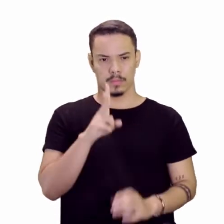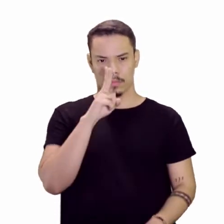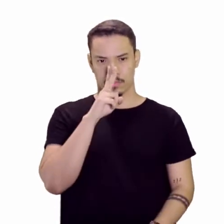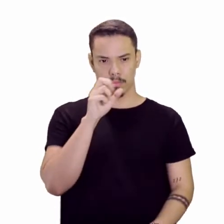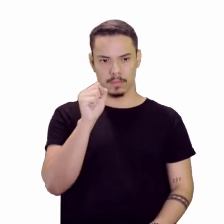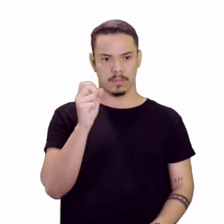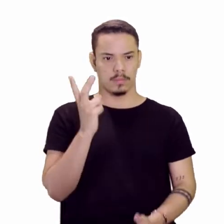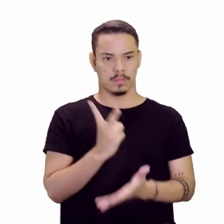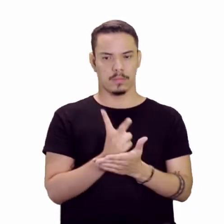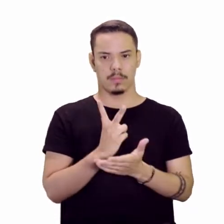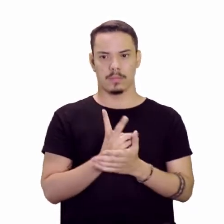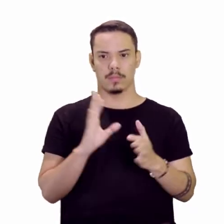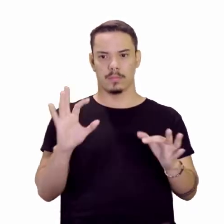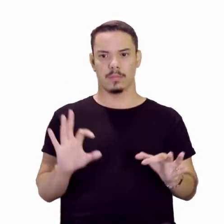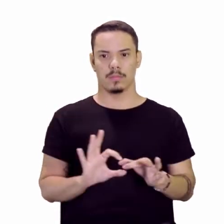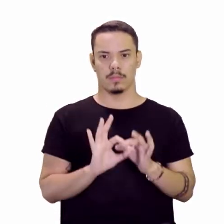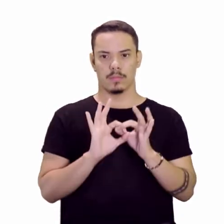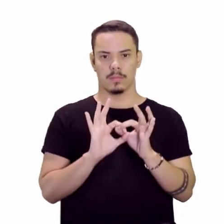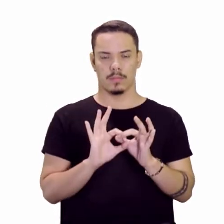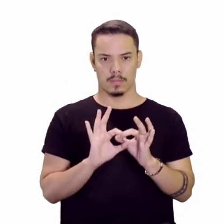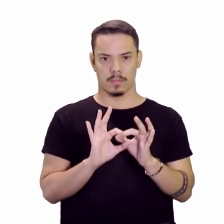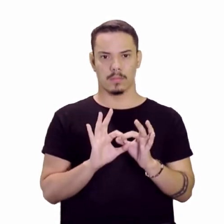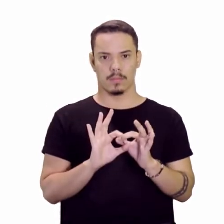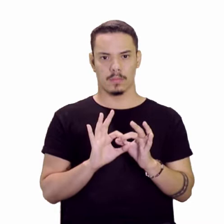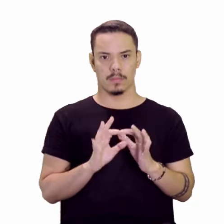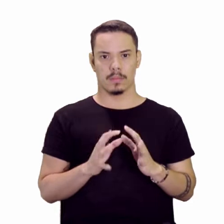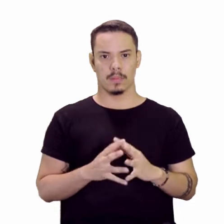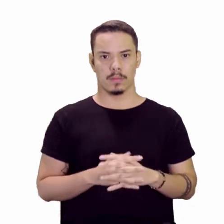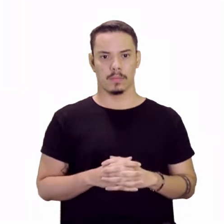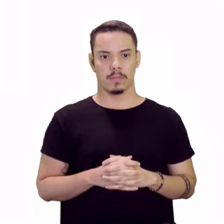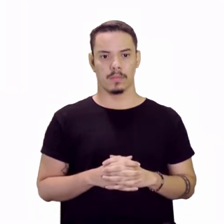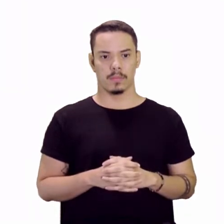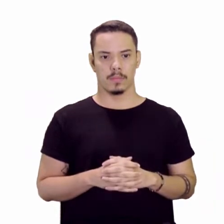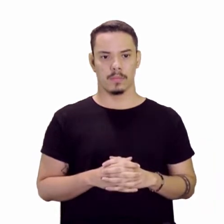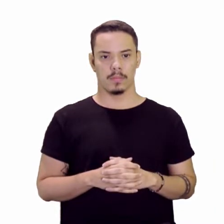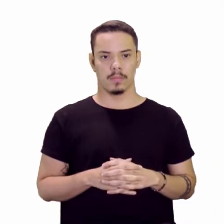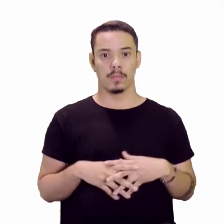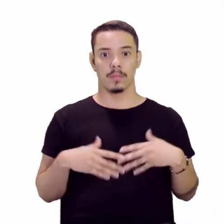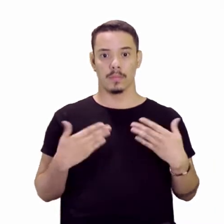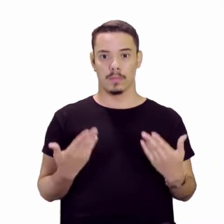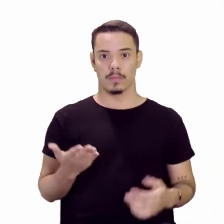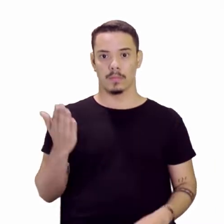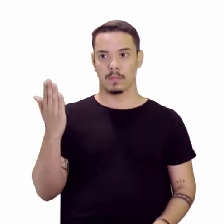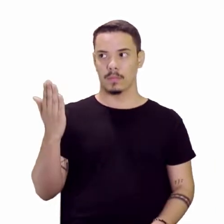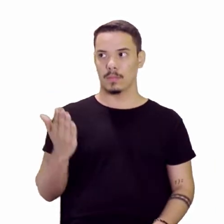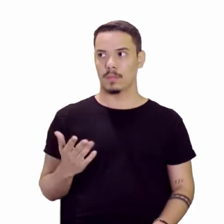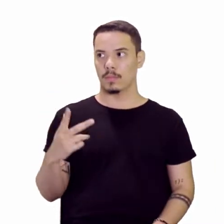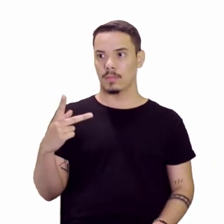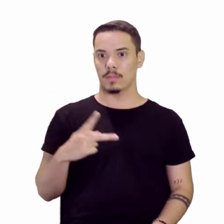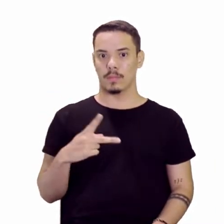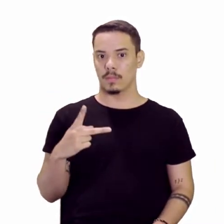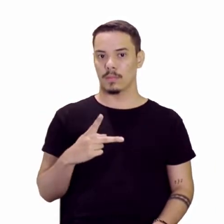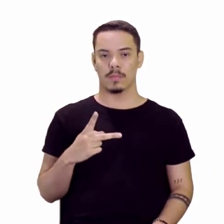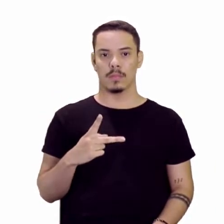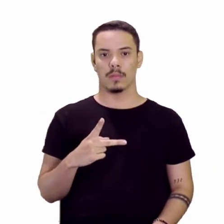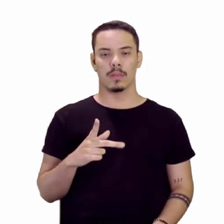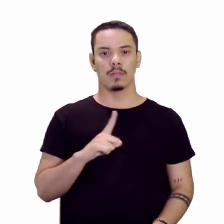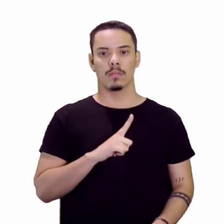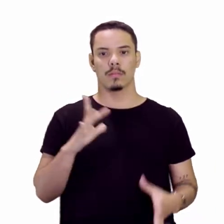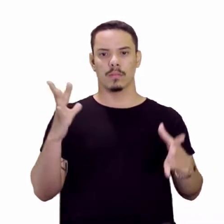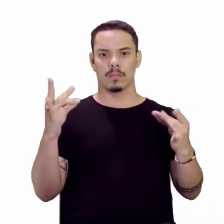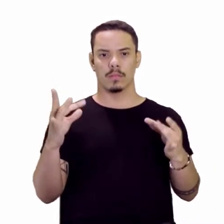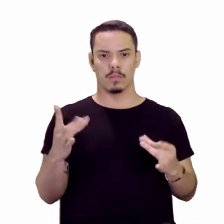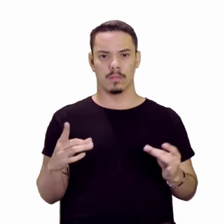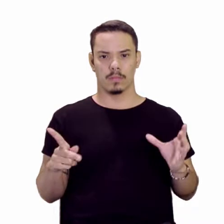sempre associando eles com o trabalho, né? Exatamente. E ali, olha só, desce potência. Define-se